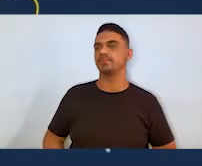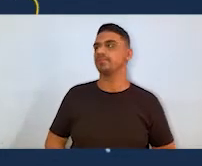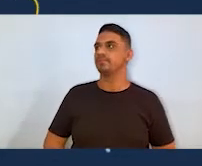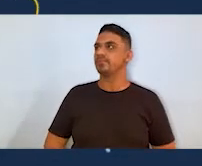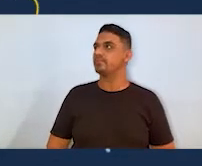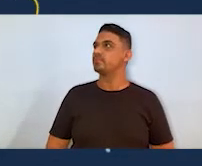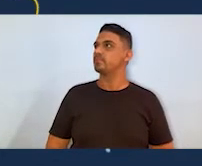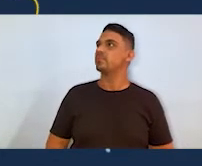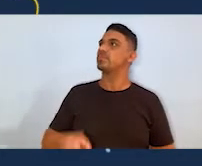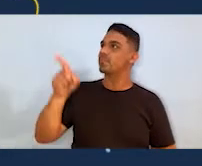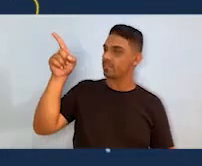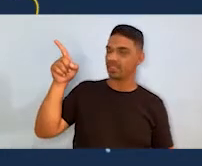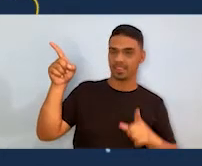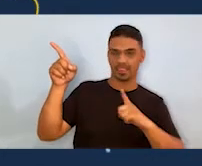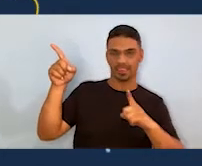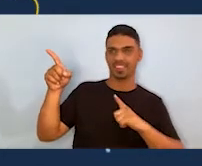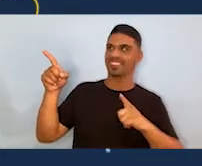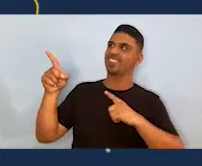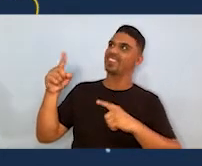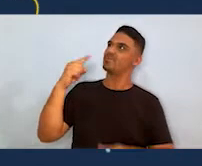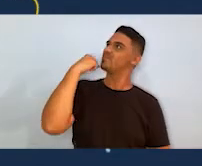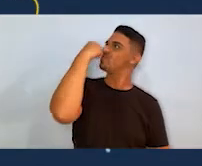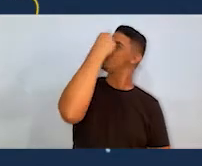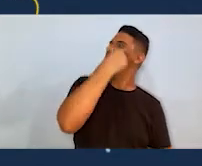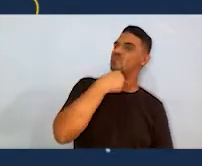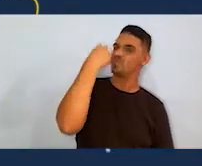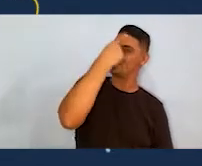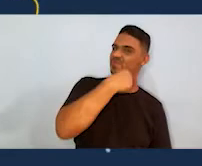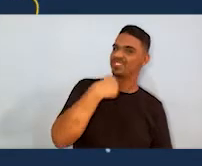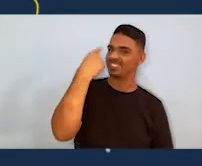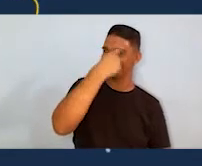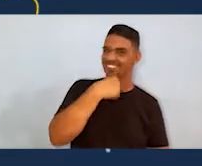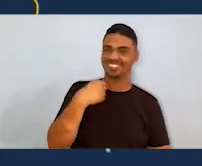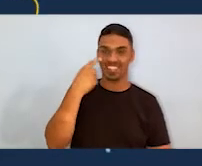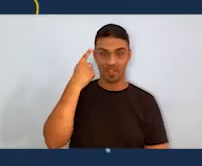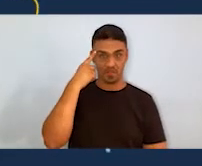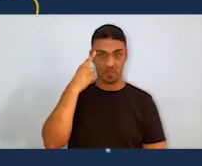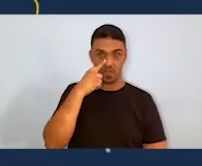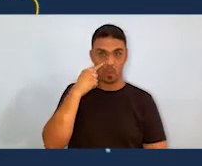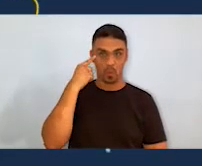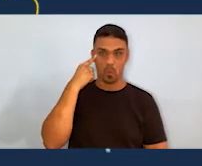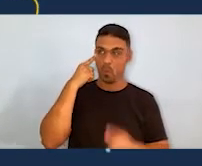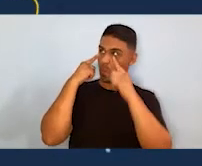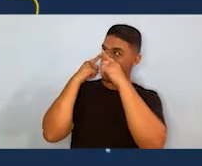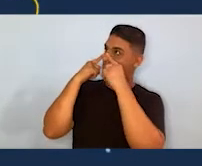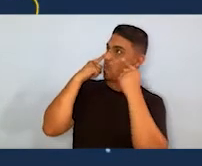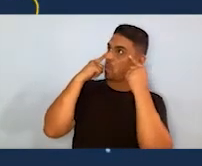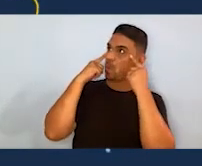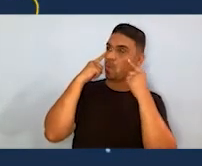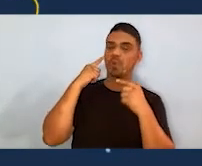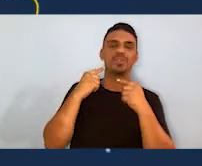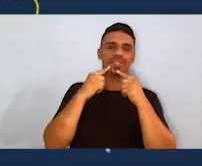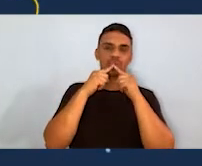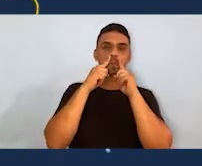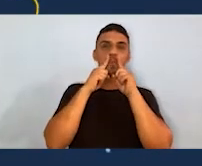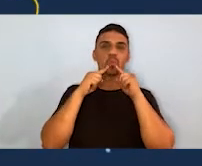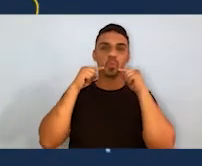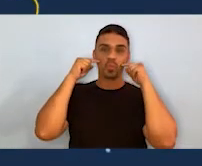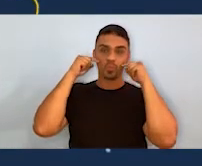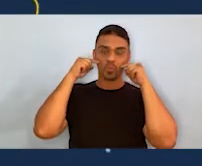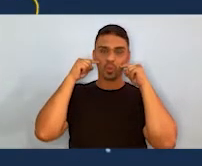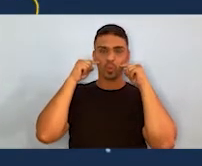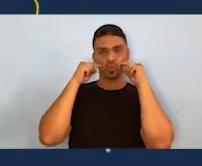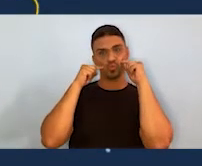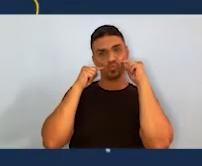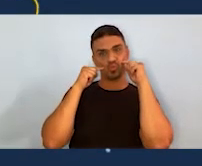ó, pronto, aqui nós temos uma maçãzinha com uma carinha. Quem aí fez, eu vou apagar aquela luz ali, porque ela já não é